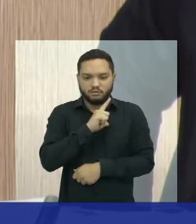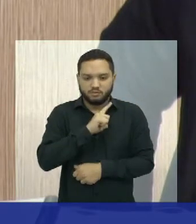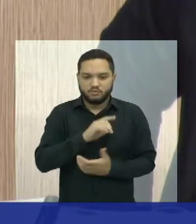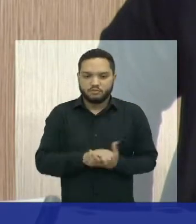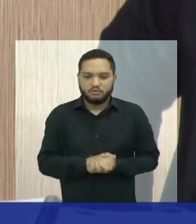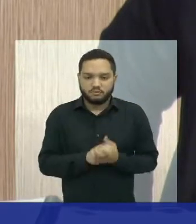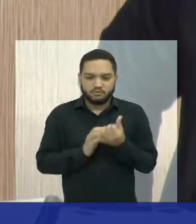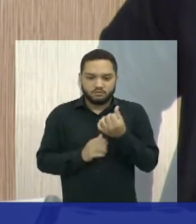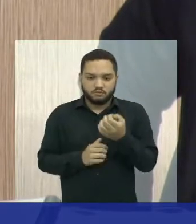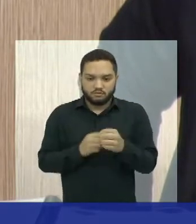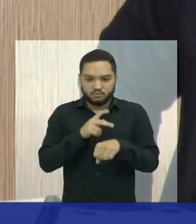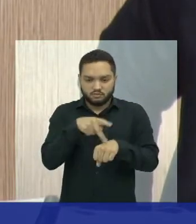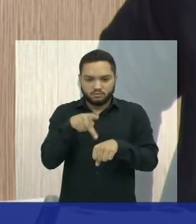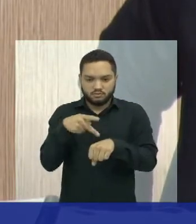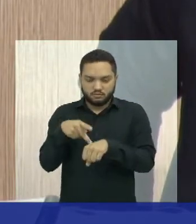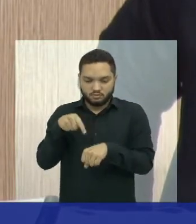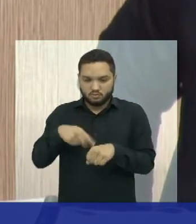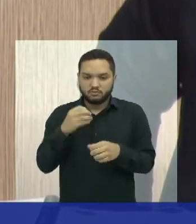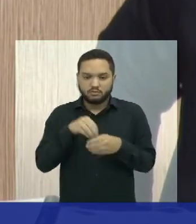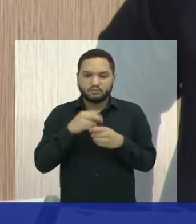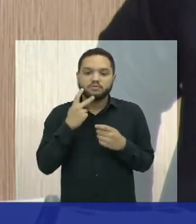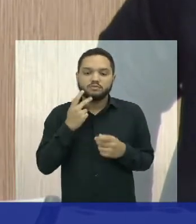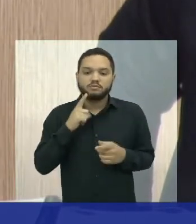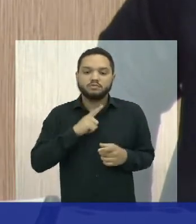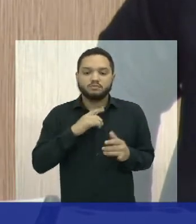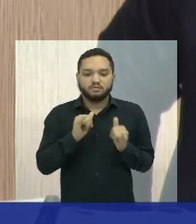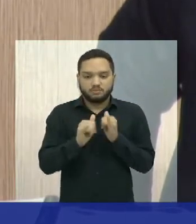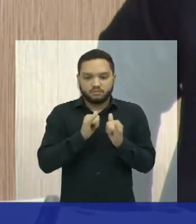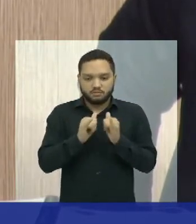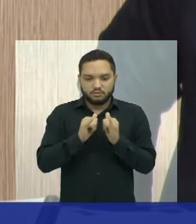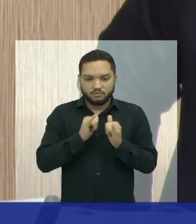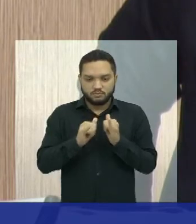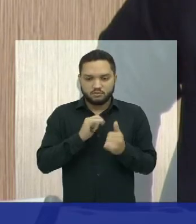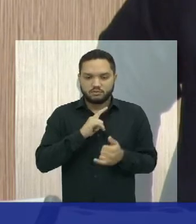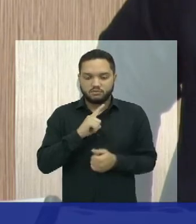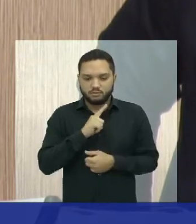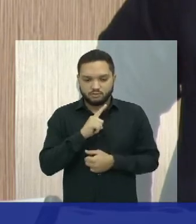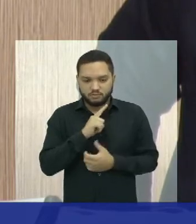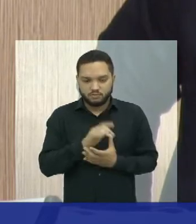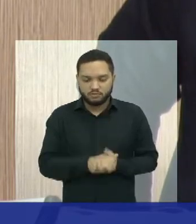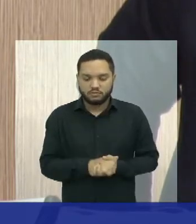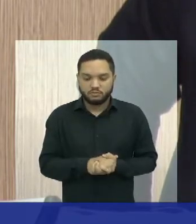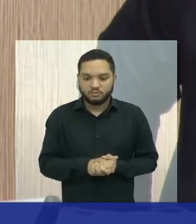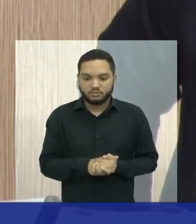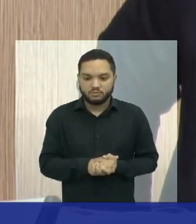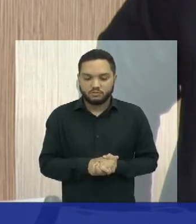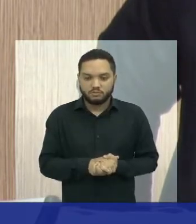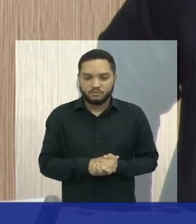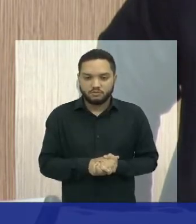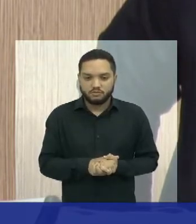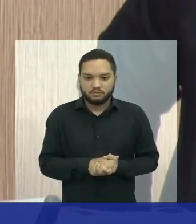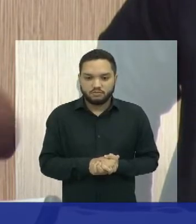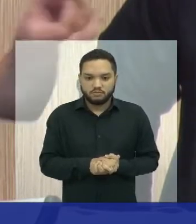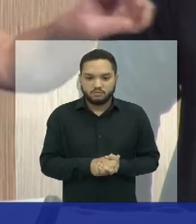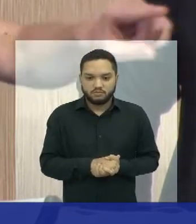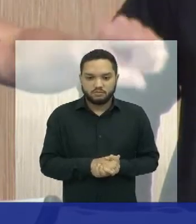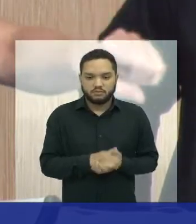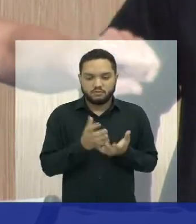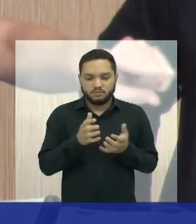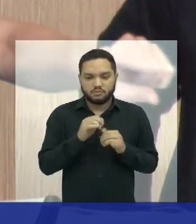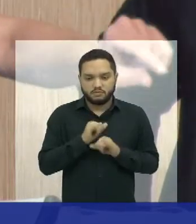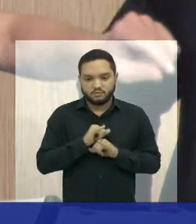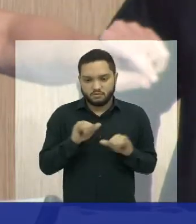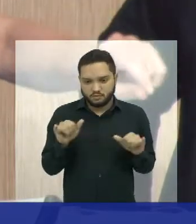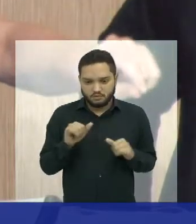60 praças em Fortaleza hoje dispõem de internet, de Wi-Fi também nas praças. Queria até que a